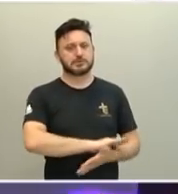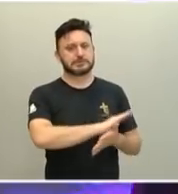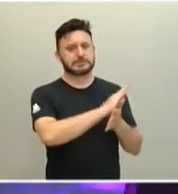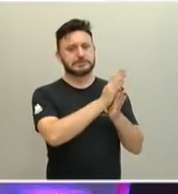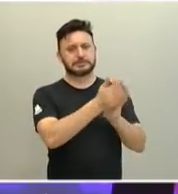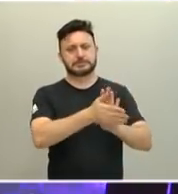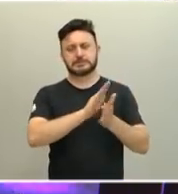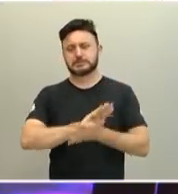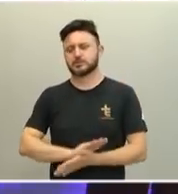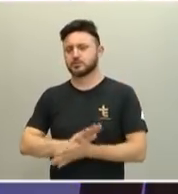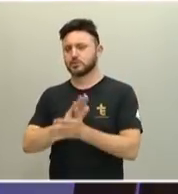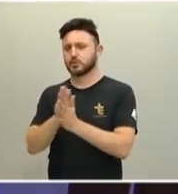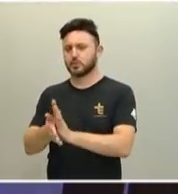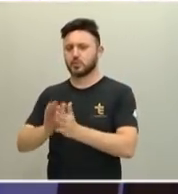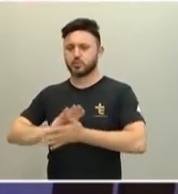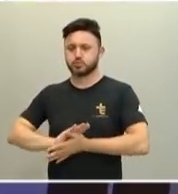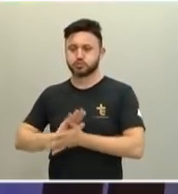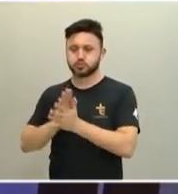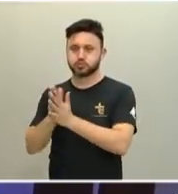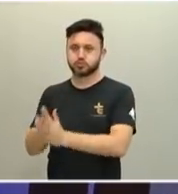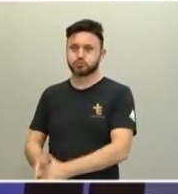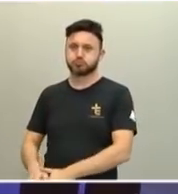está tudo caído,